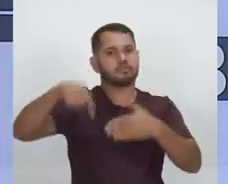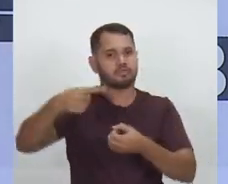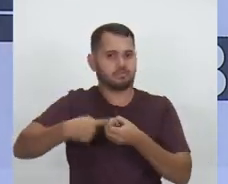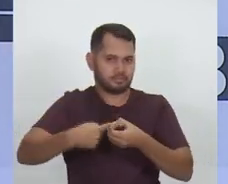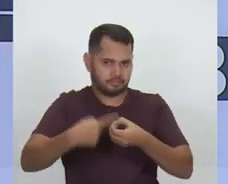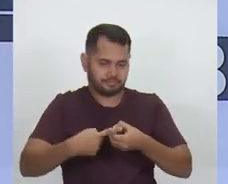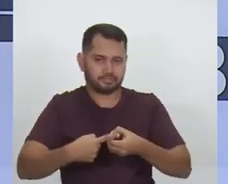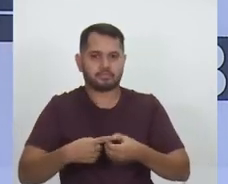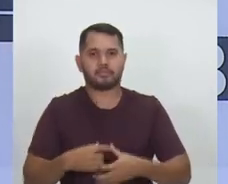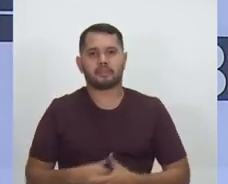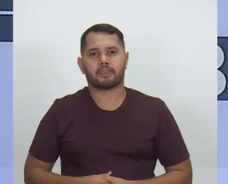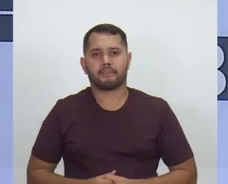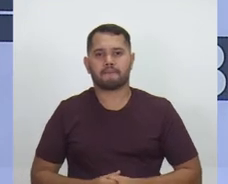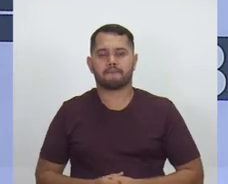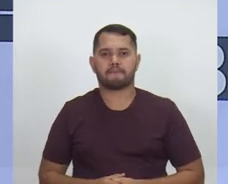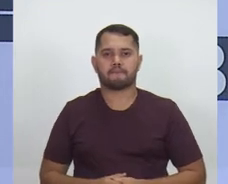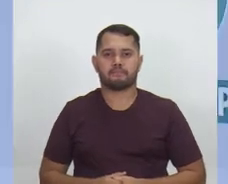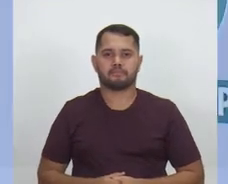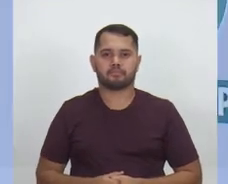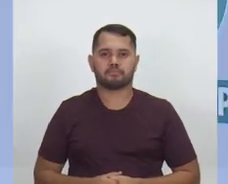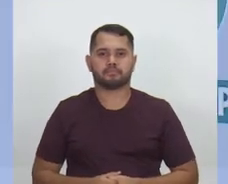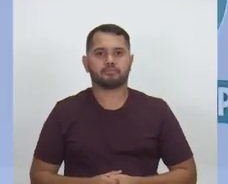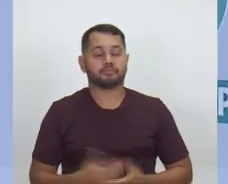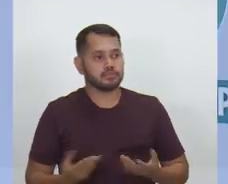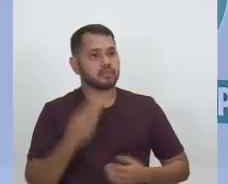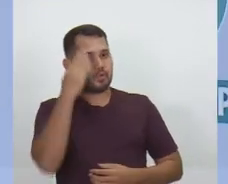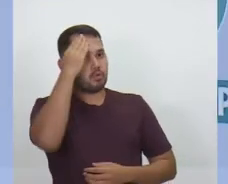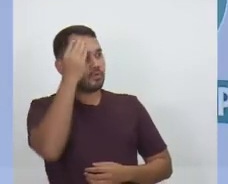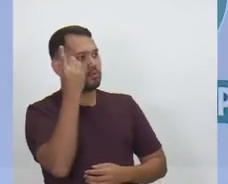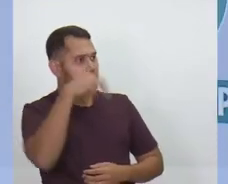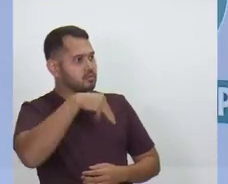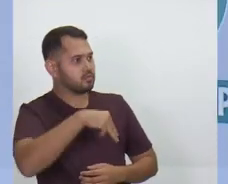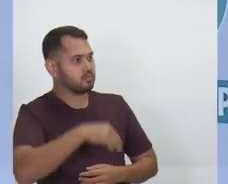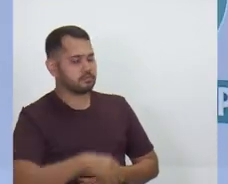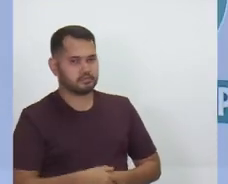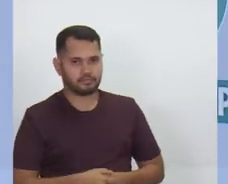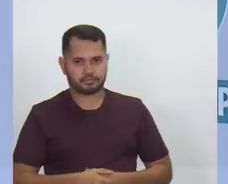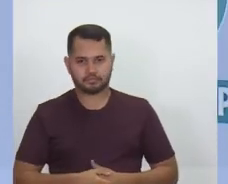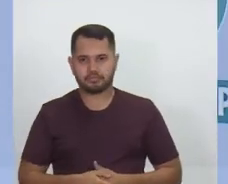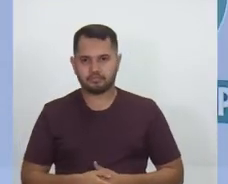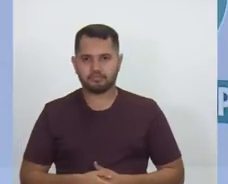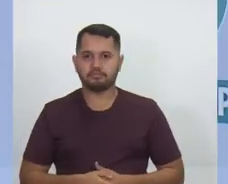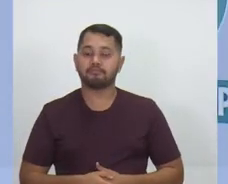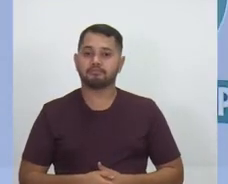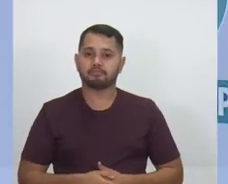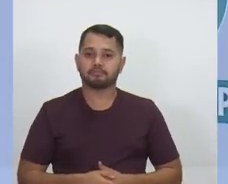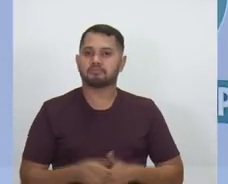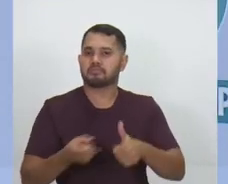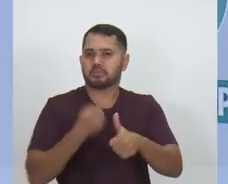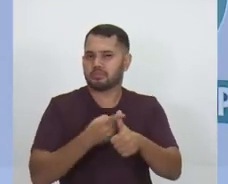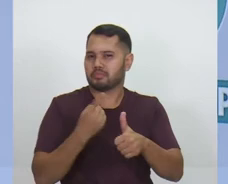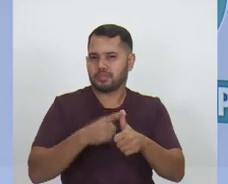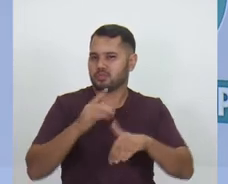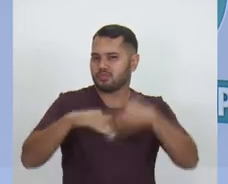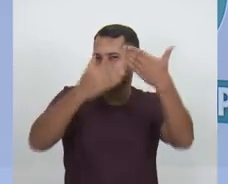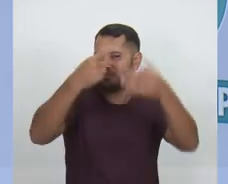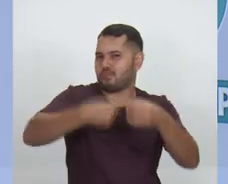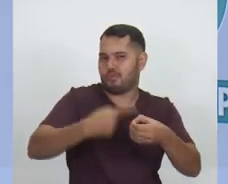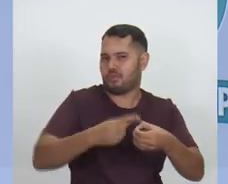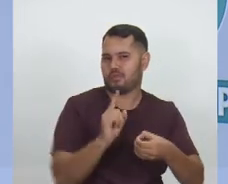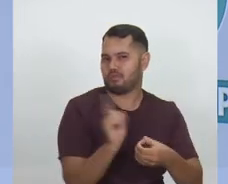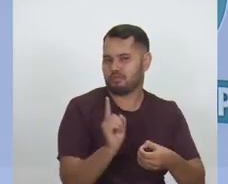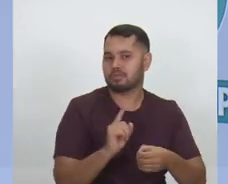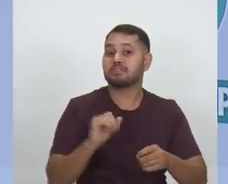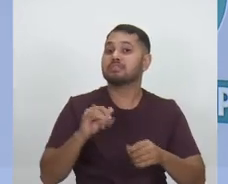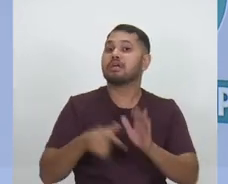do estado do amazonas ajudar a tomar agora tem um menino rico primeiro que não se desenvolve o interior e